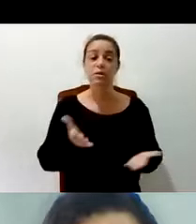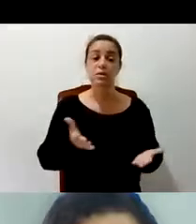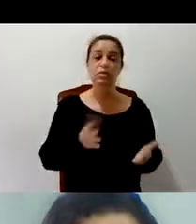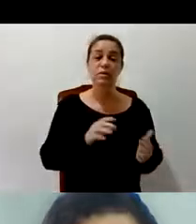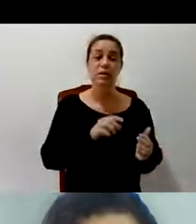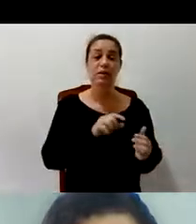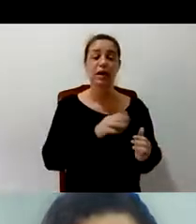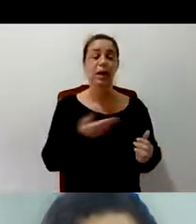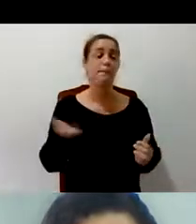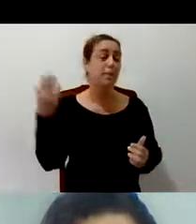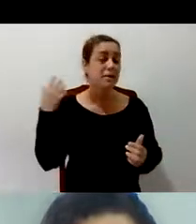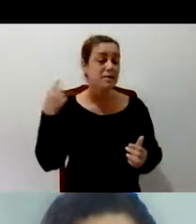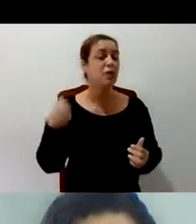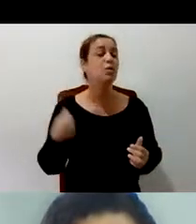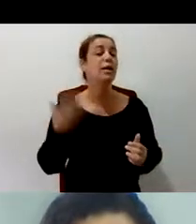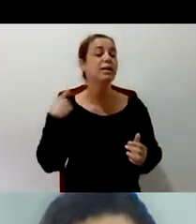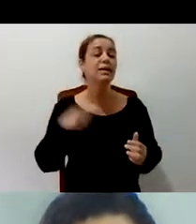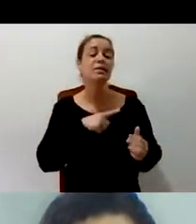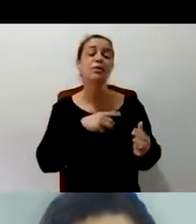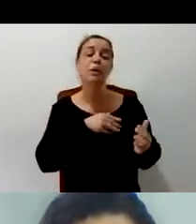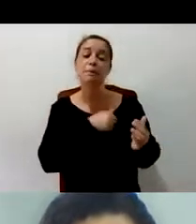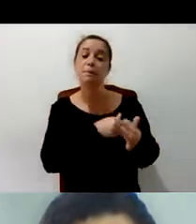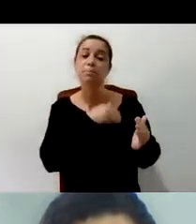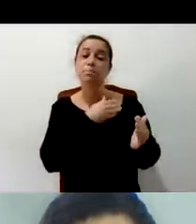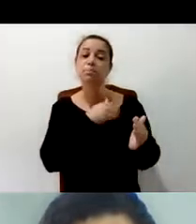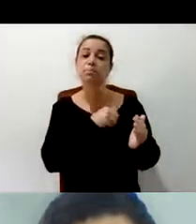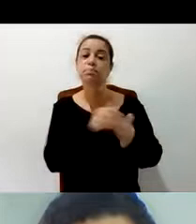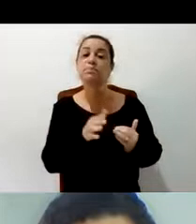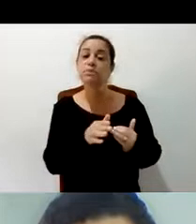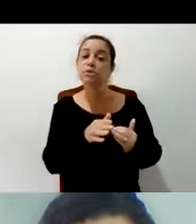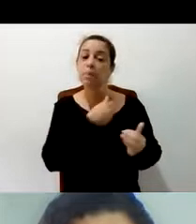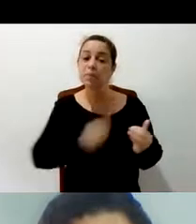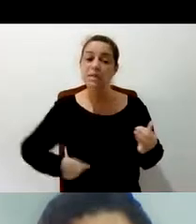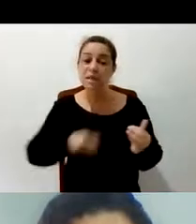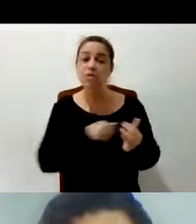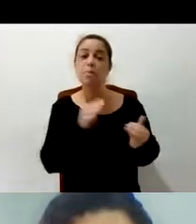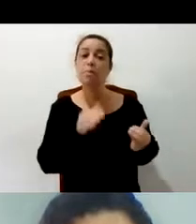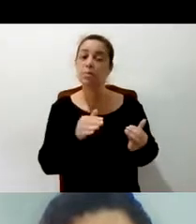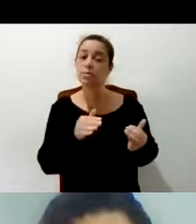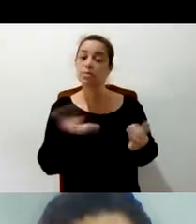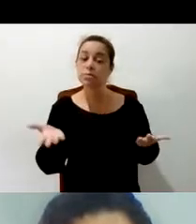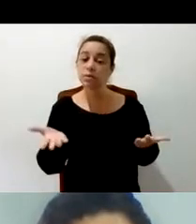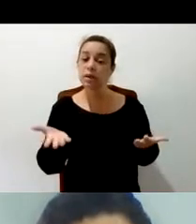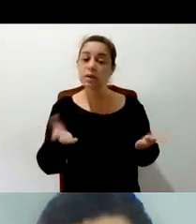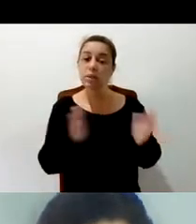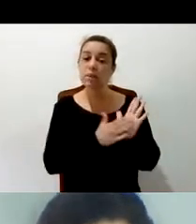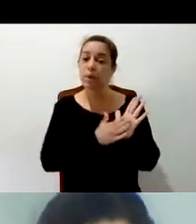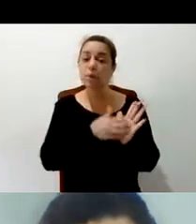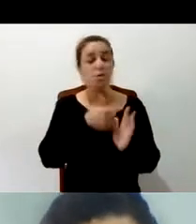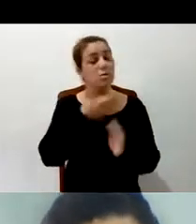do governo Temer, isso aí mudou radicalmente. Toda a proposta mudou, né? Foi para outro